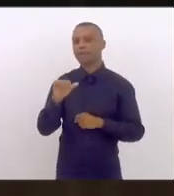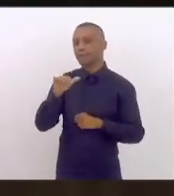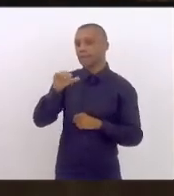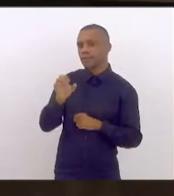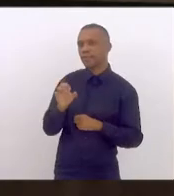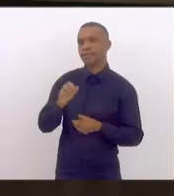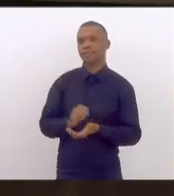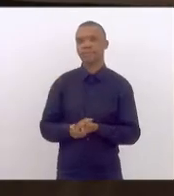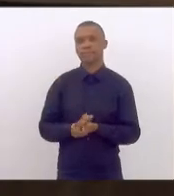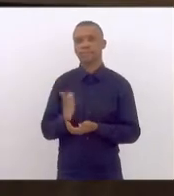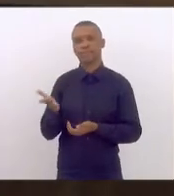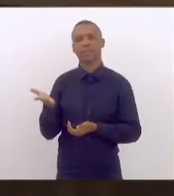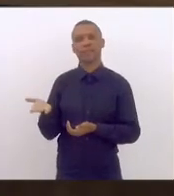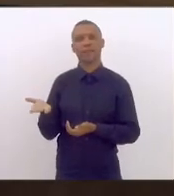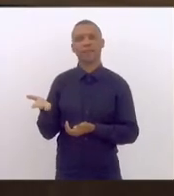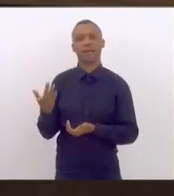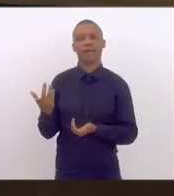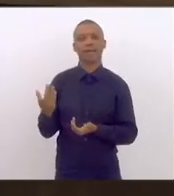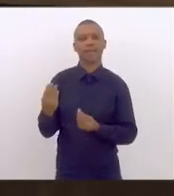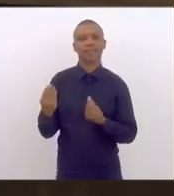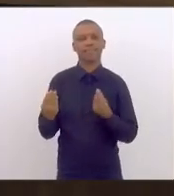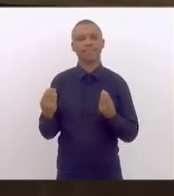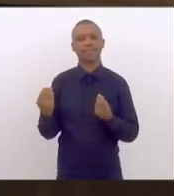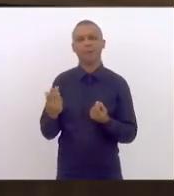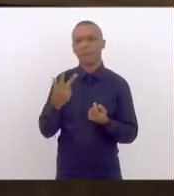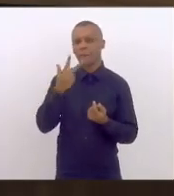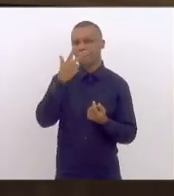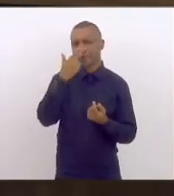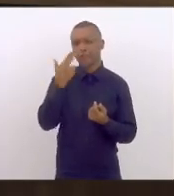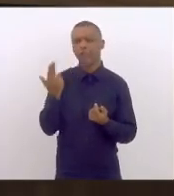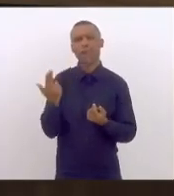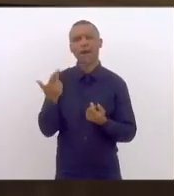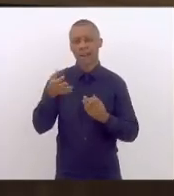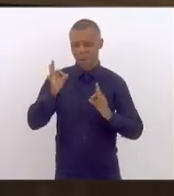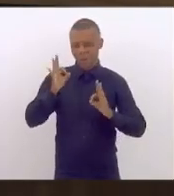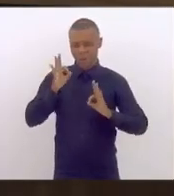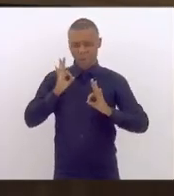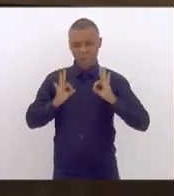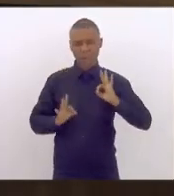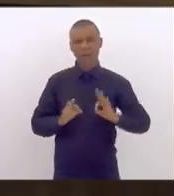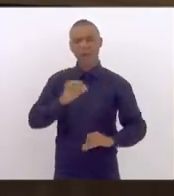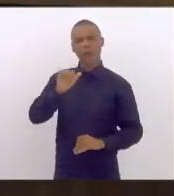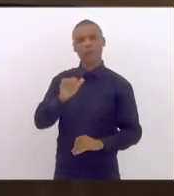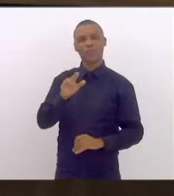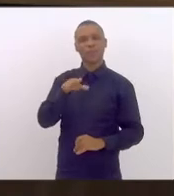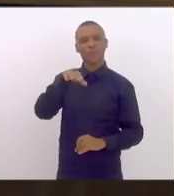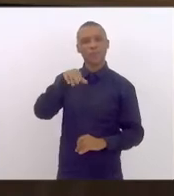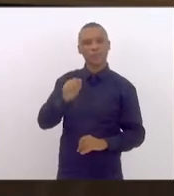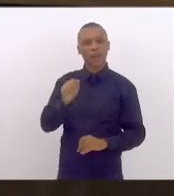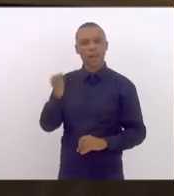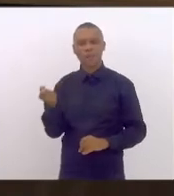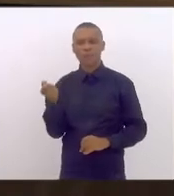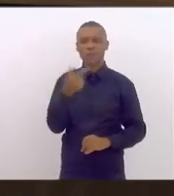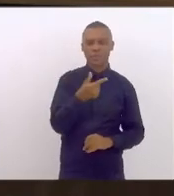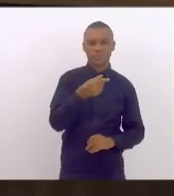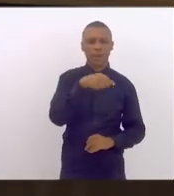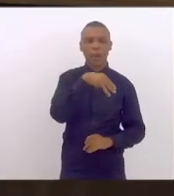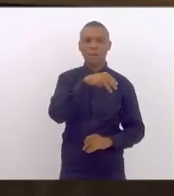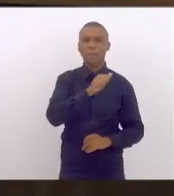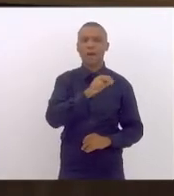tá Tá mais para Juma do que para marruá E aí o nosso